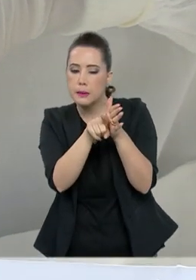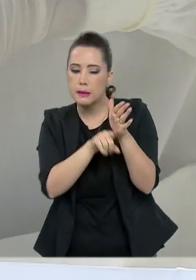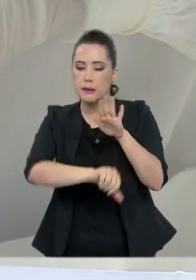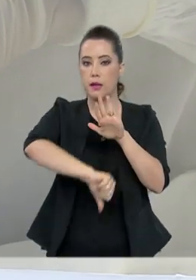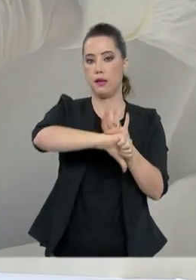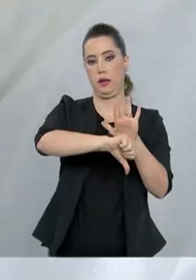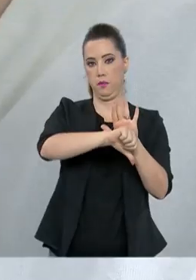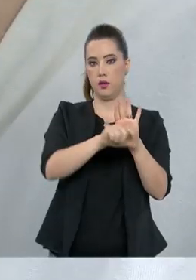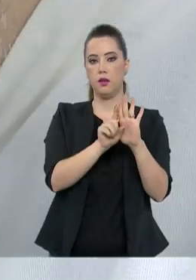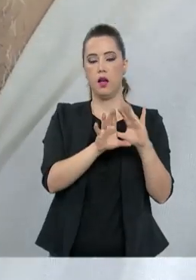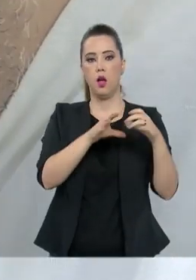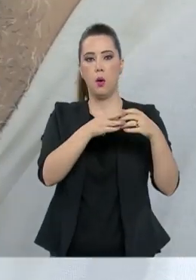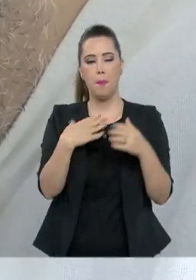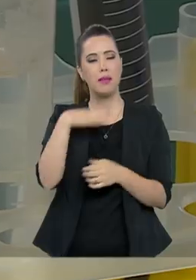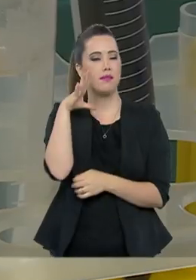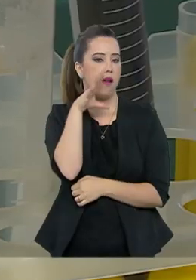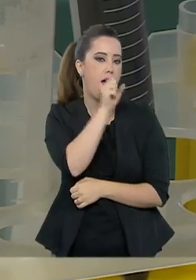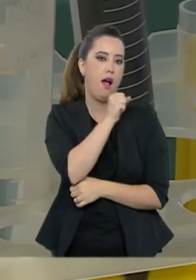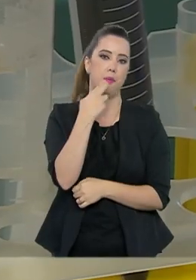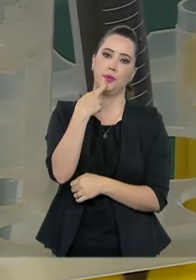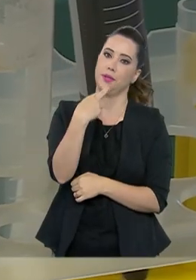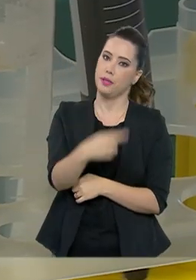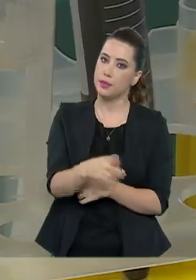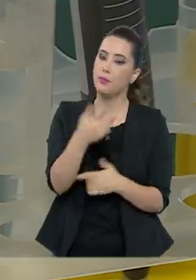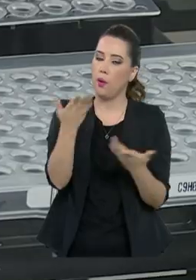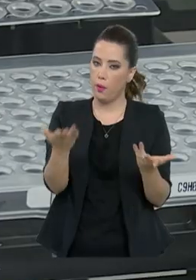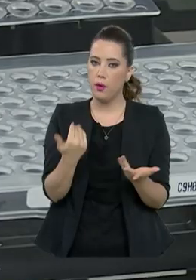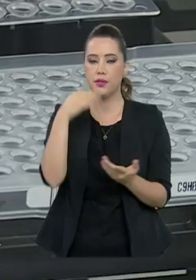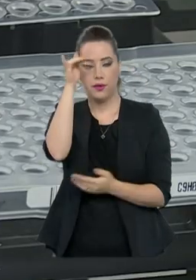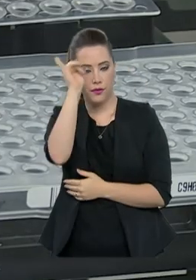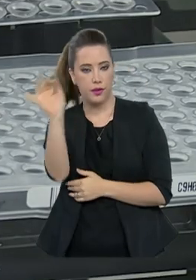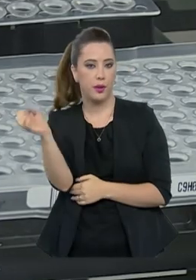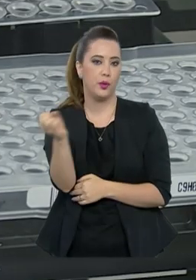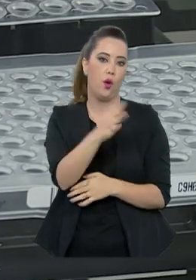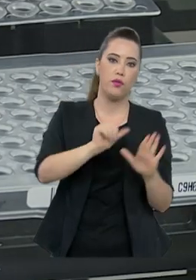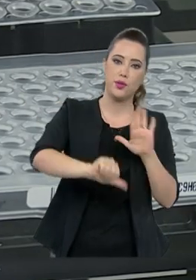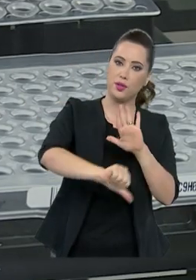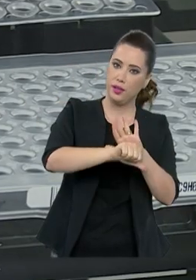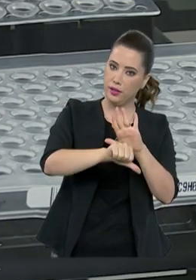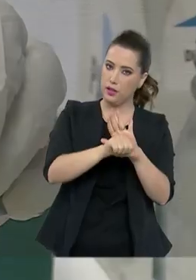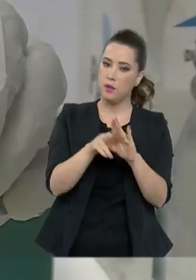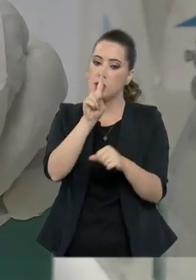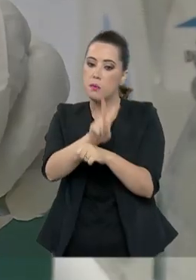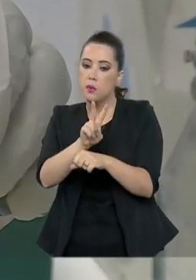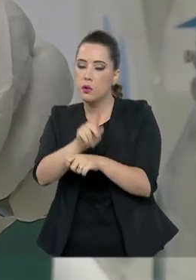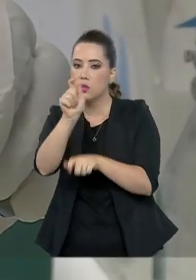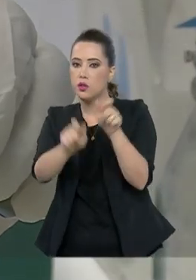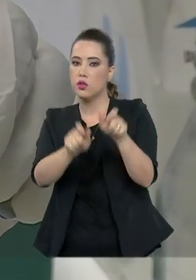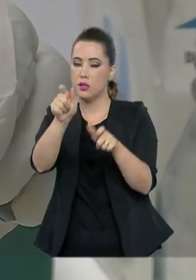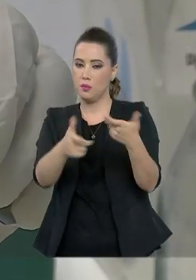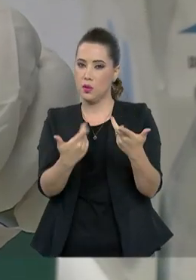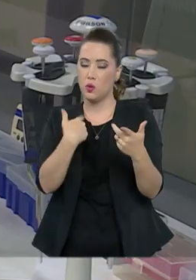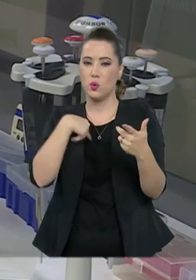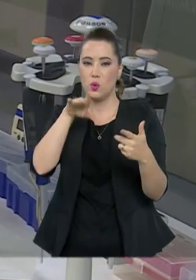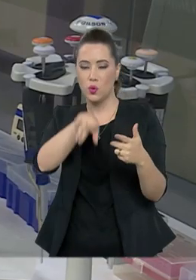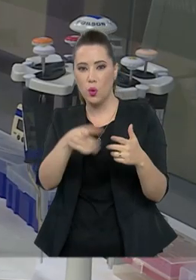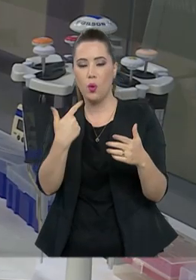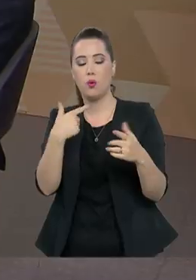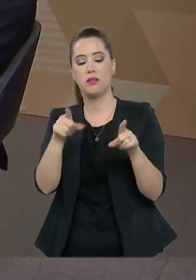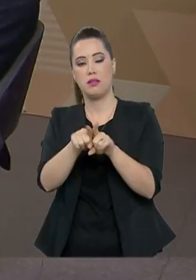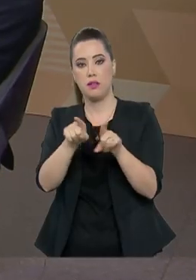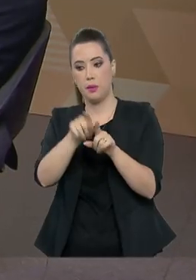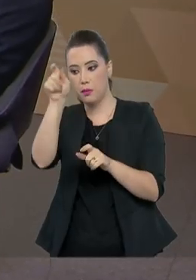investigação, dar celeridade na resolução, evitar novos delitos e proteger inocentes injustamente